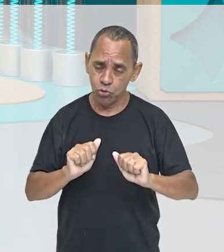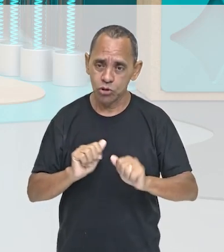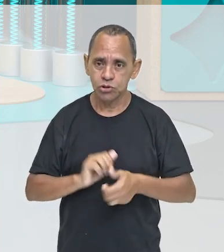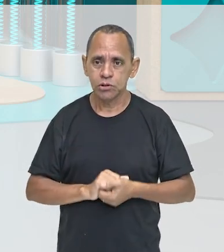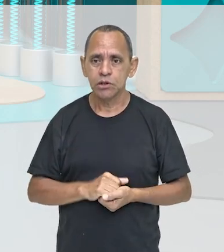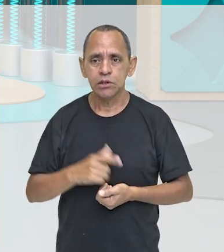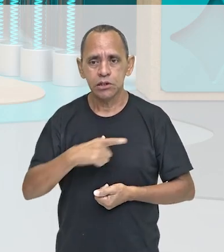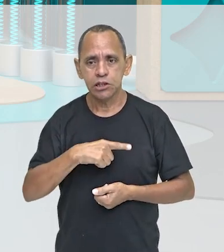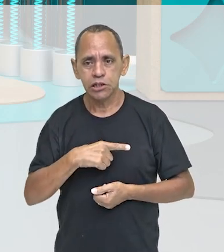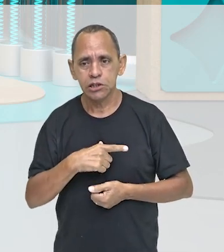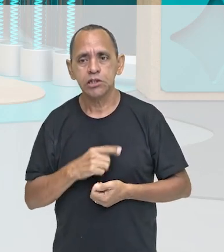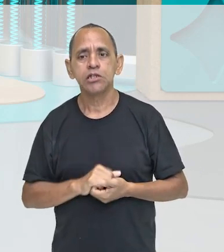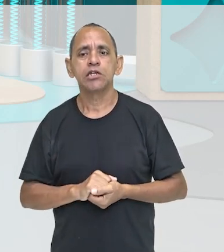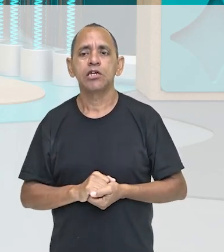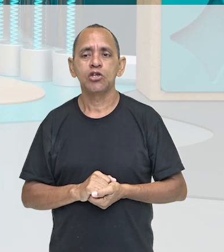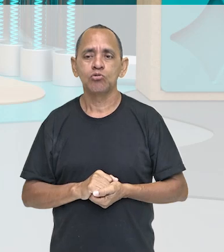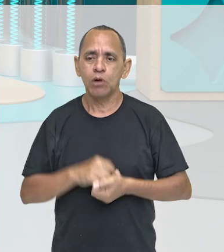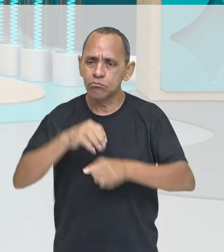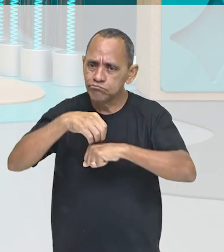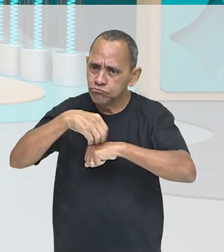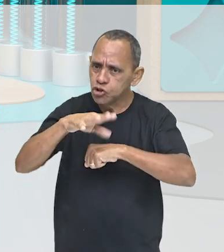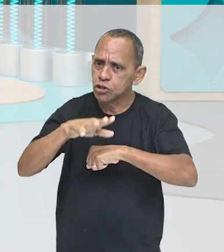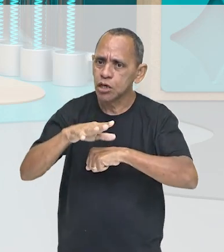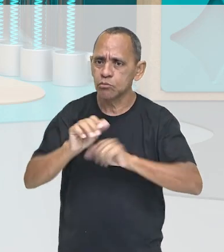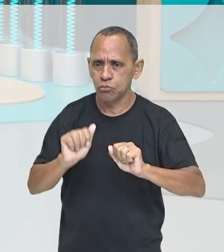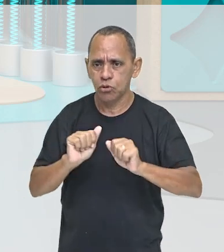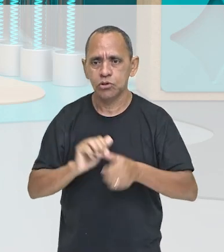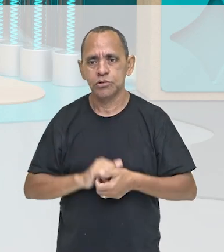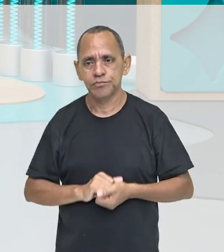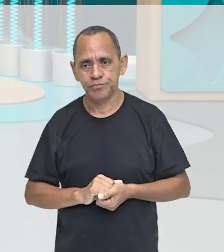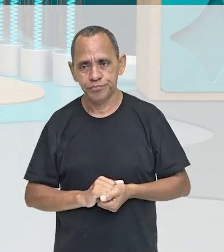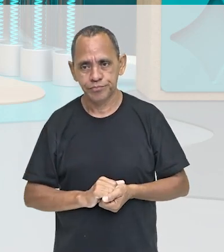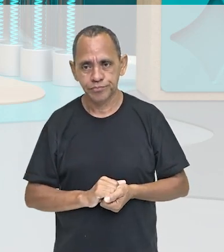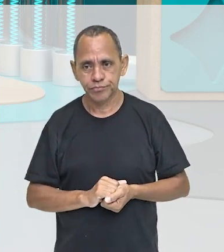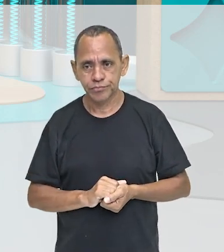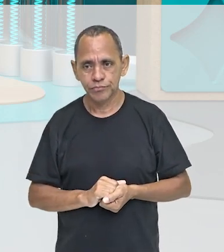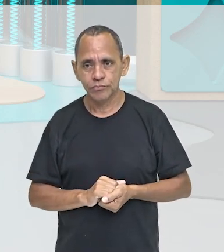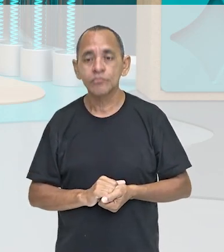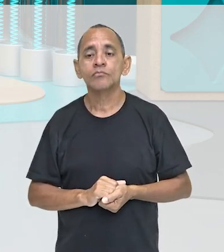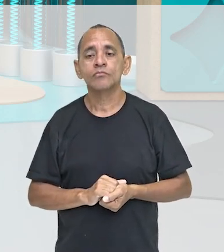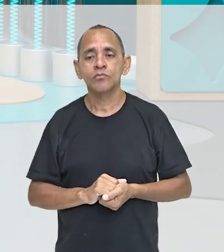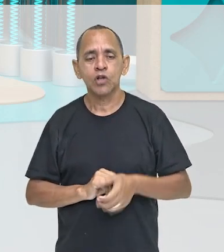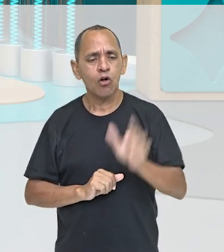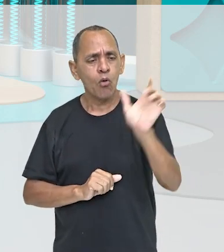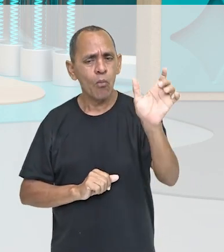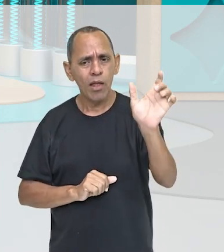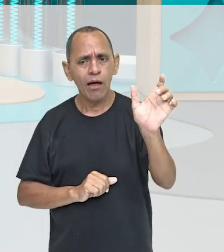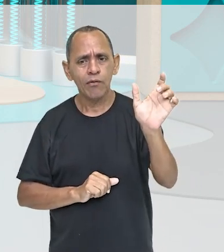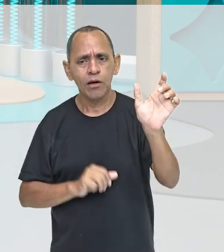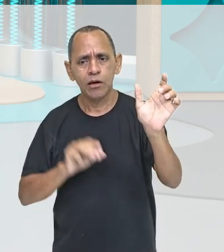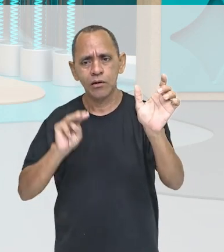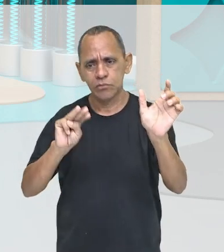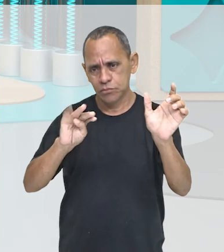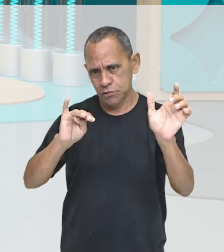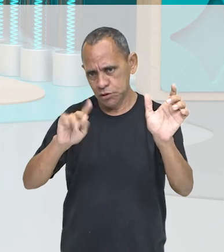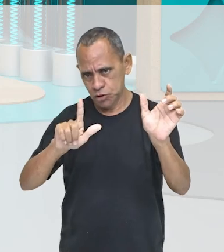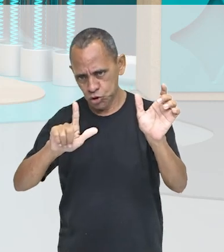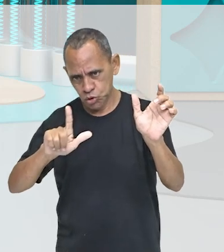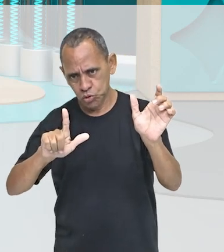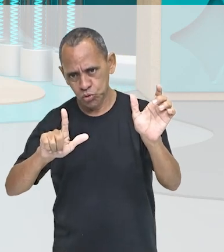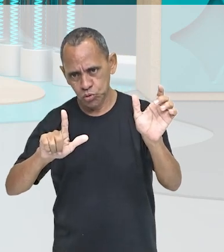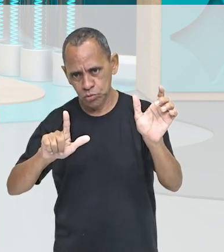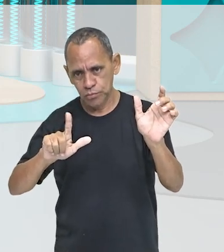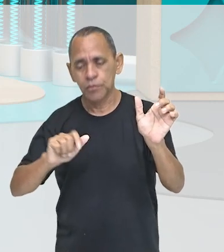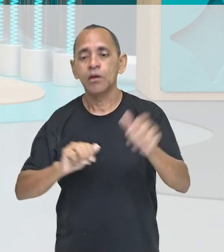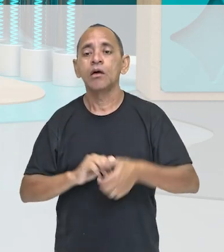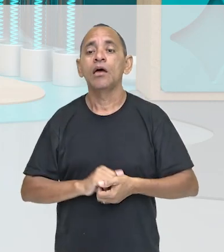seguir. Bem, nós estamos tratando aqui do will. O will é o verbo auxiliar formador de futuro. É um deles, né? Nós